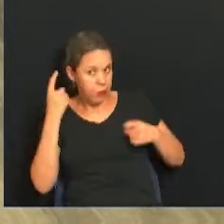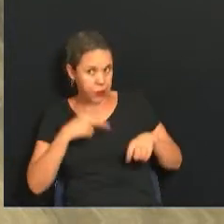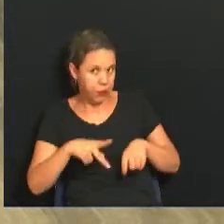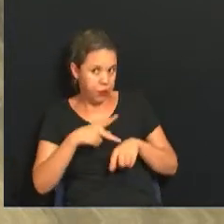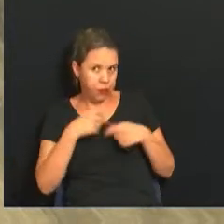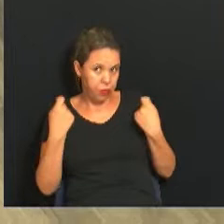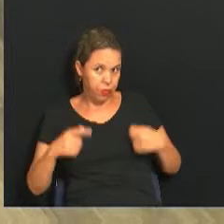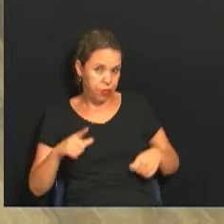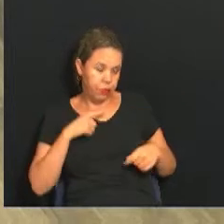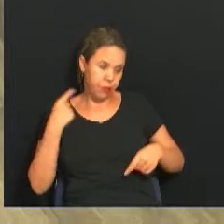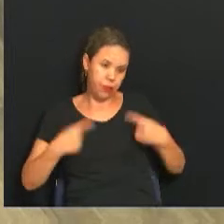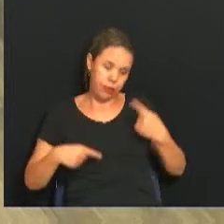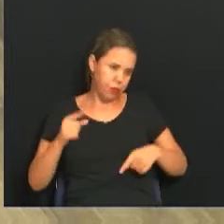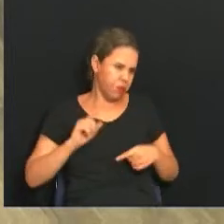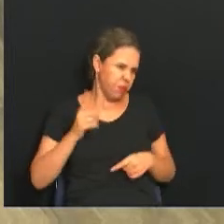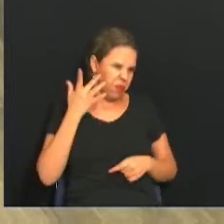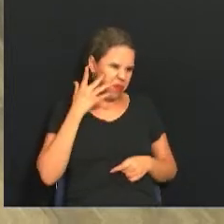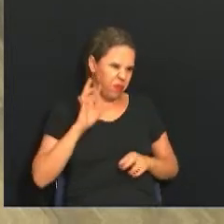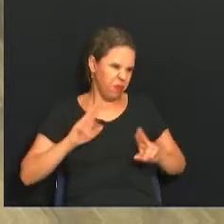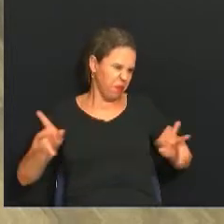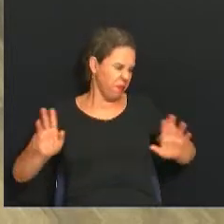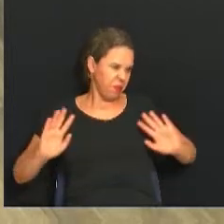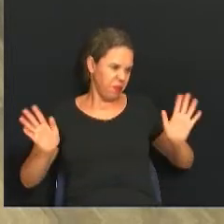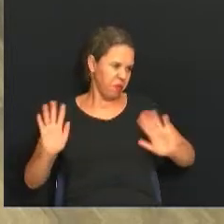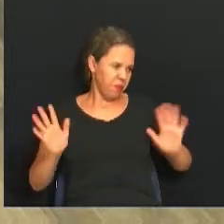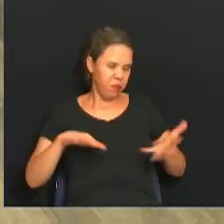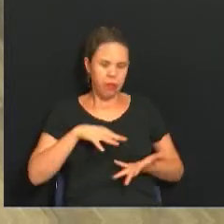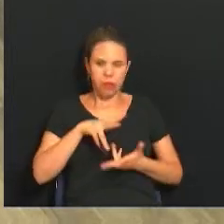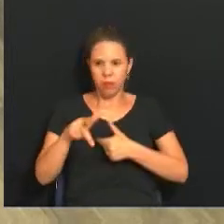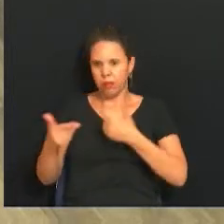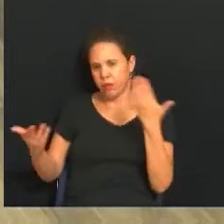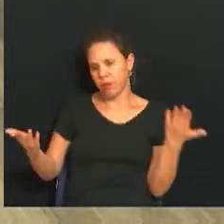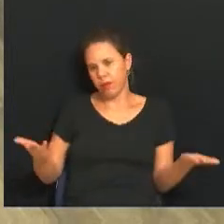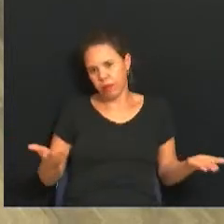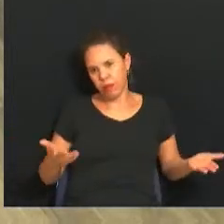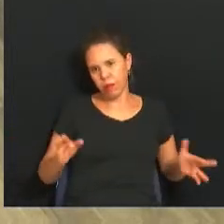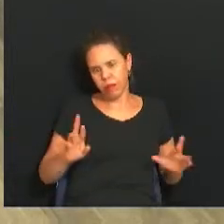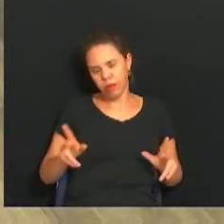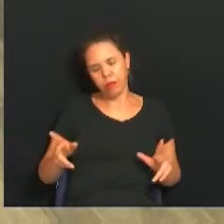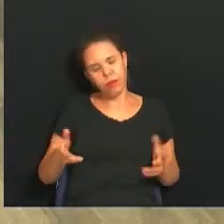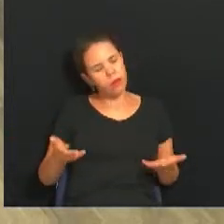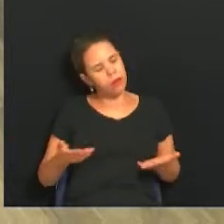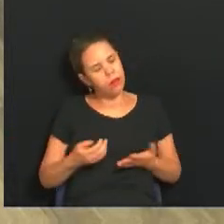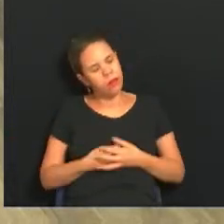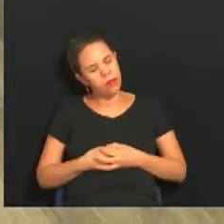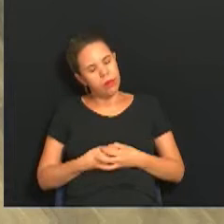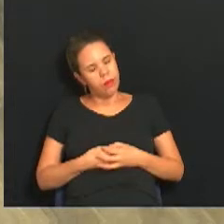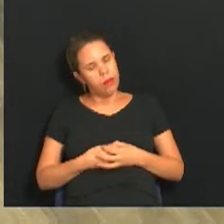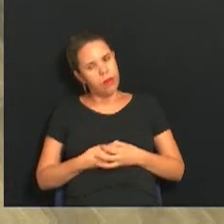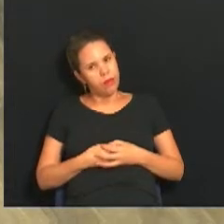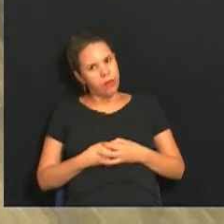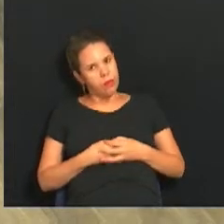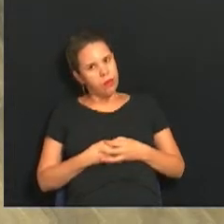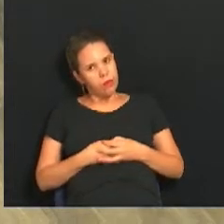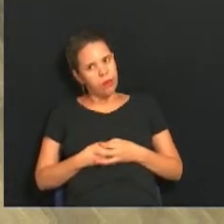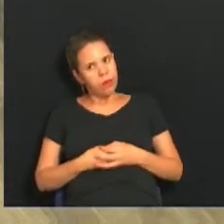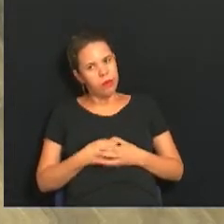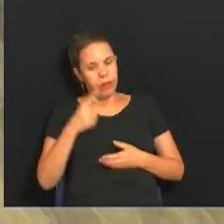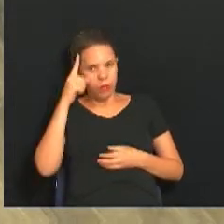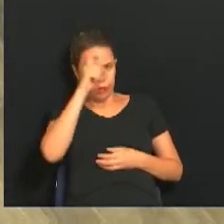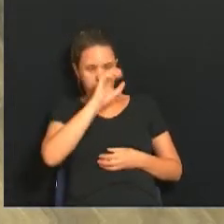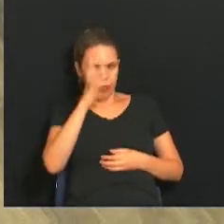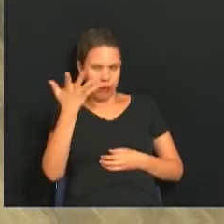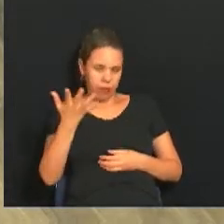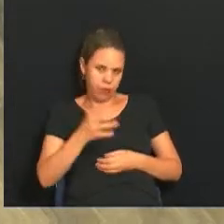precisam discutir, ou você pensa que no mundo atual, na conjectura que nós temos de mundo globalizado, é mais difícil isso